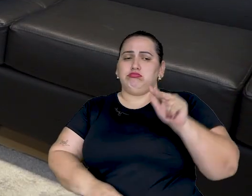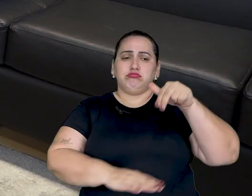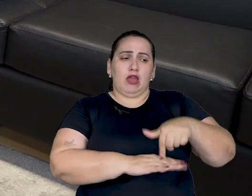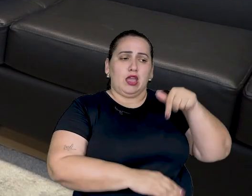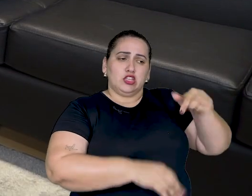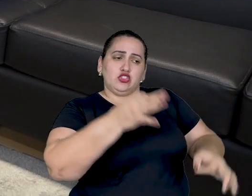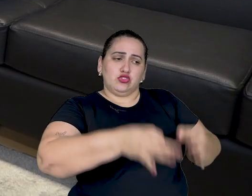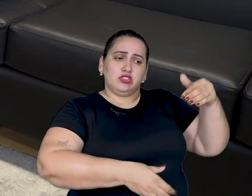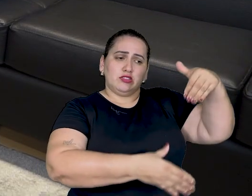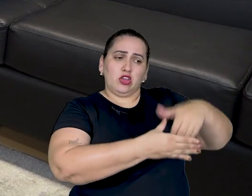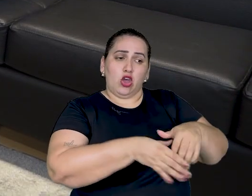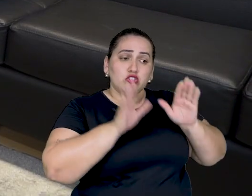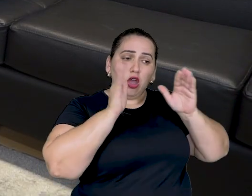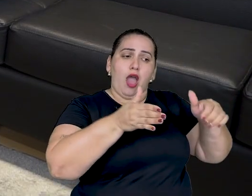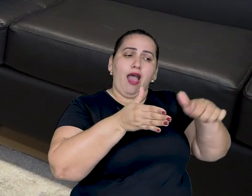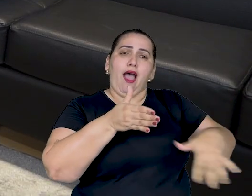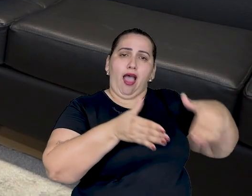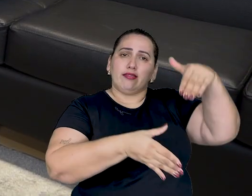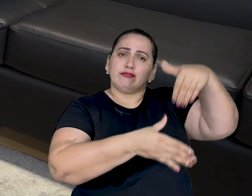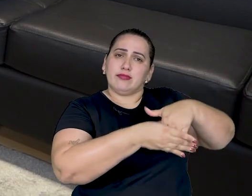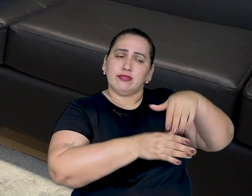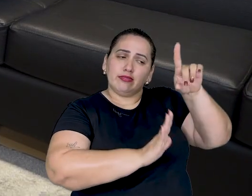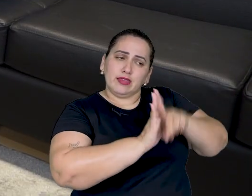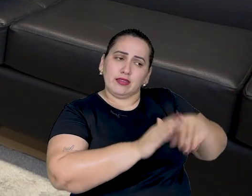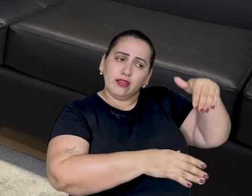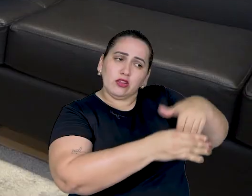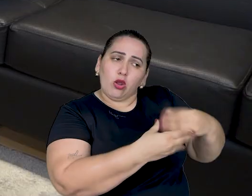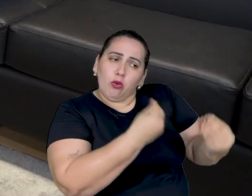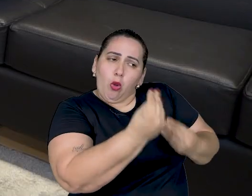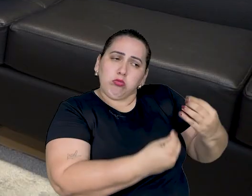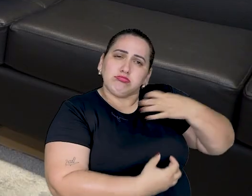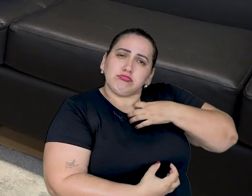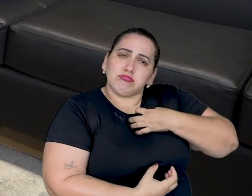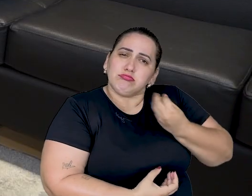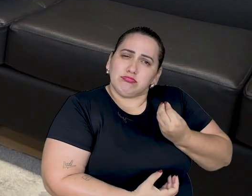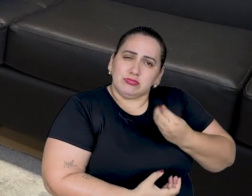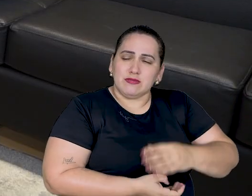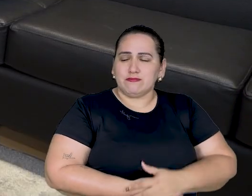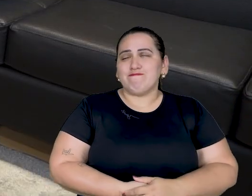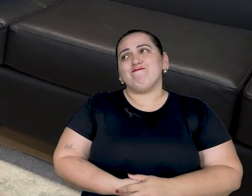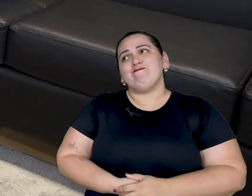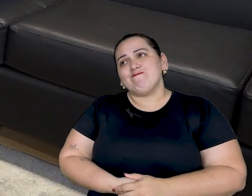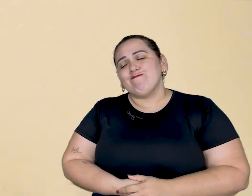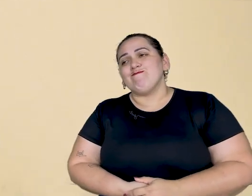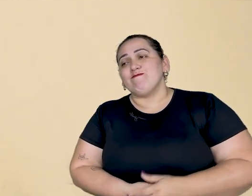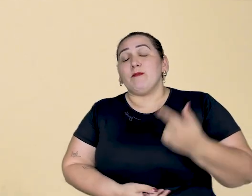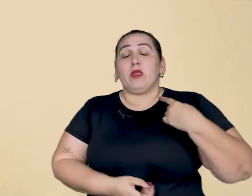na Justiça Federal, vir para cá, trabalhar apenas na matéria específica do direito eleitoral?